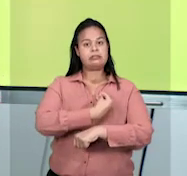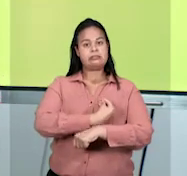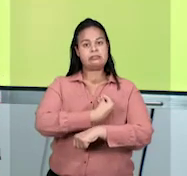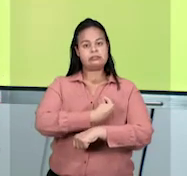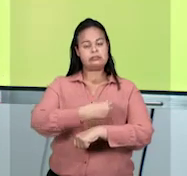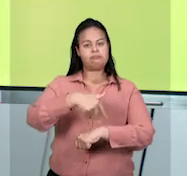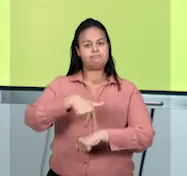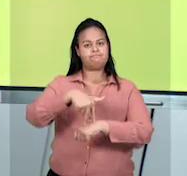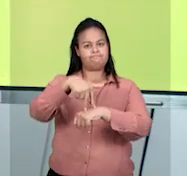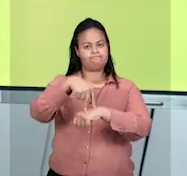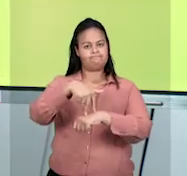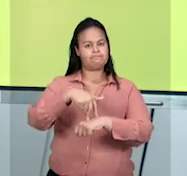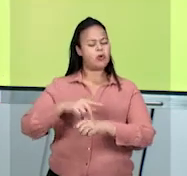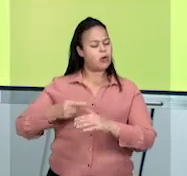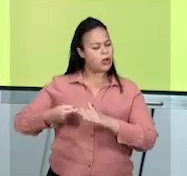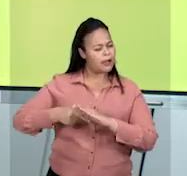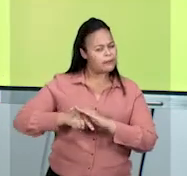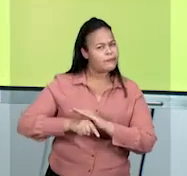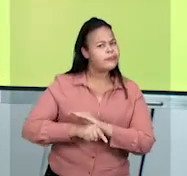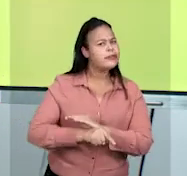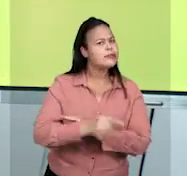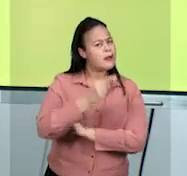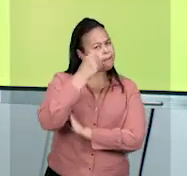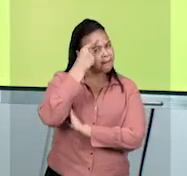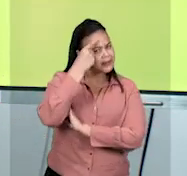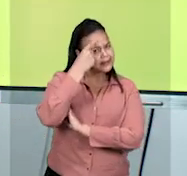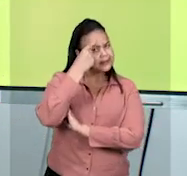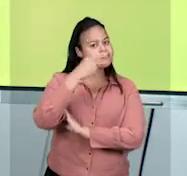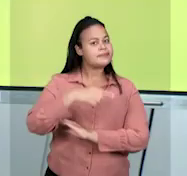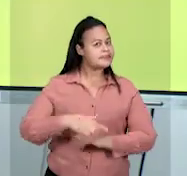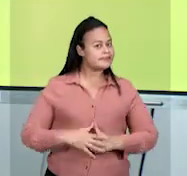vamos aprofundar um pouquinho mais neste pensamento.